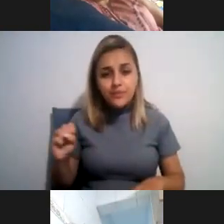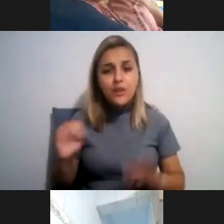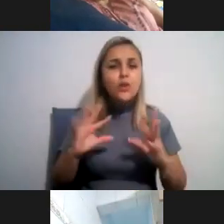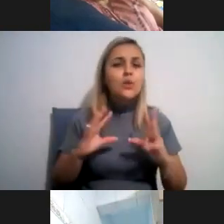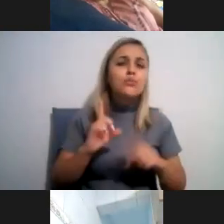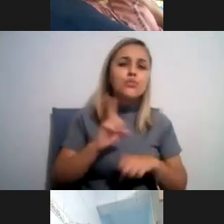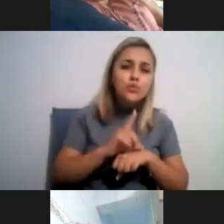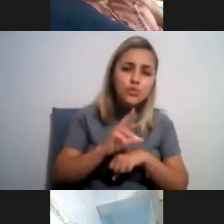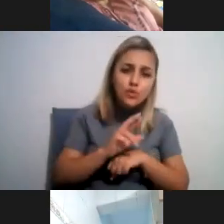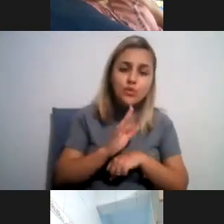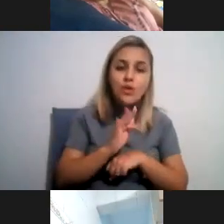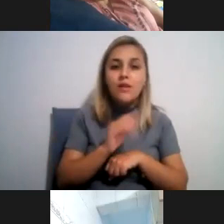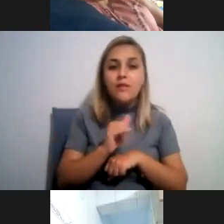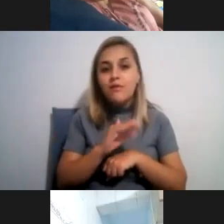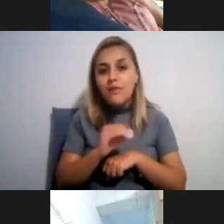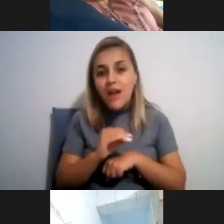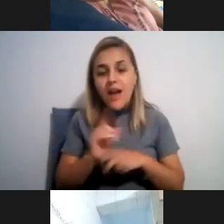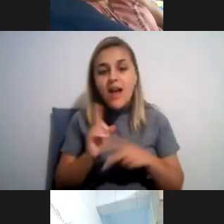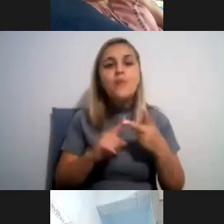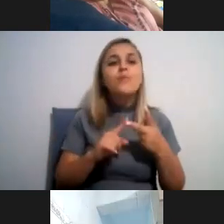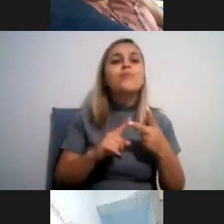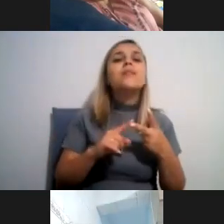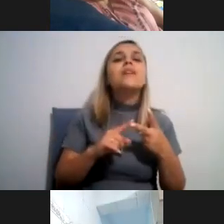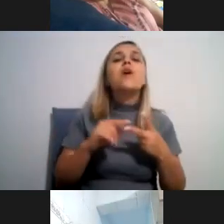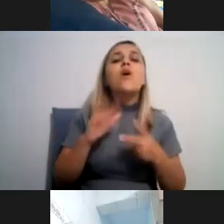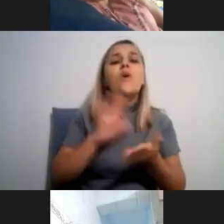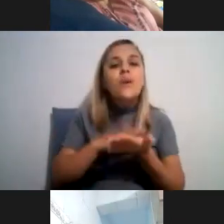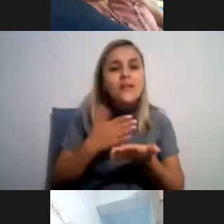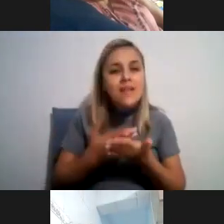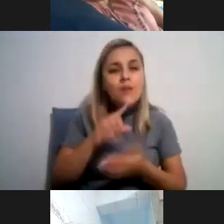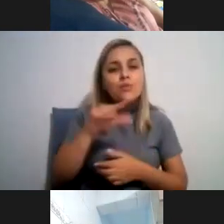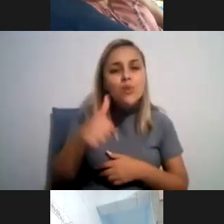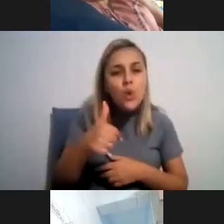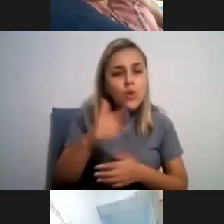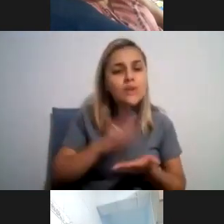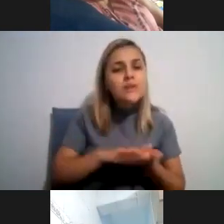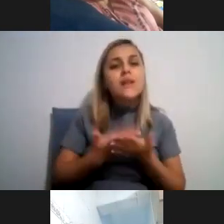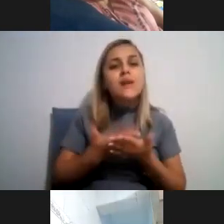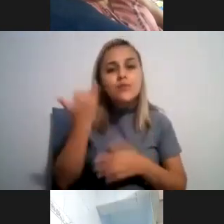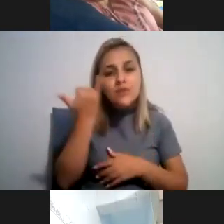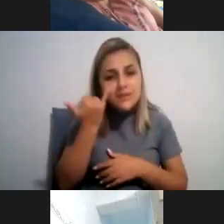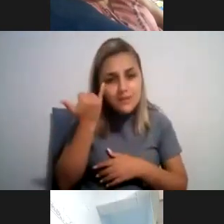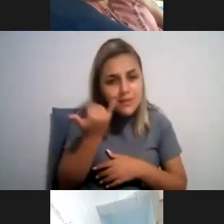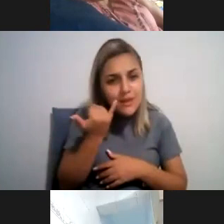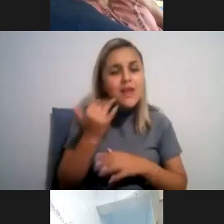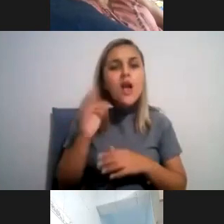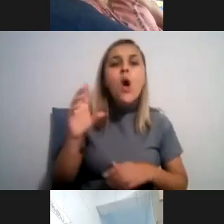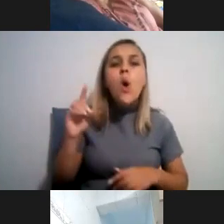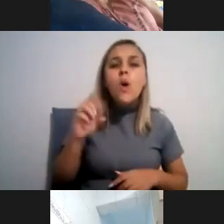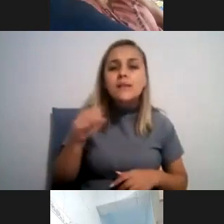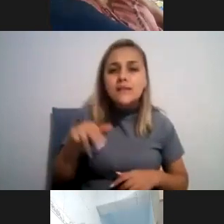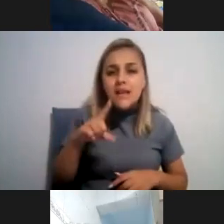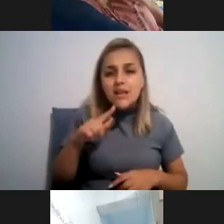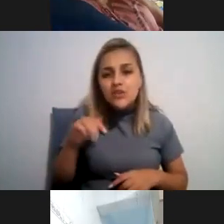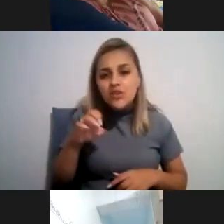Yasmin, perdi o outro menino do intérprete, parceiro também. Muito obrigada a todos. Nos